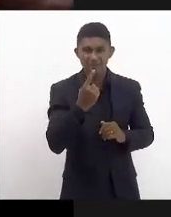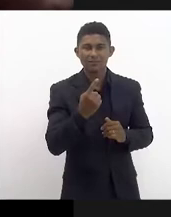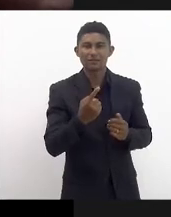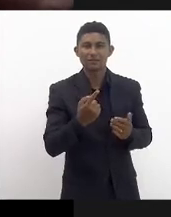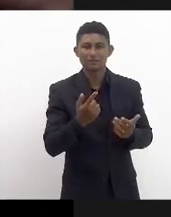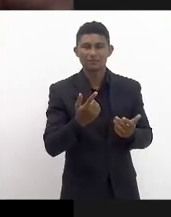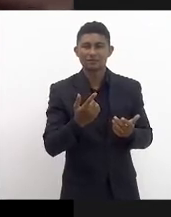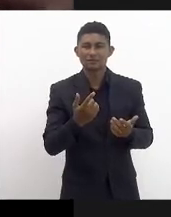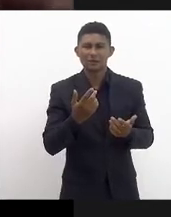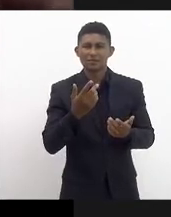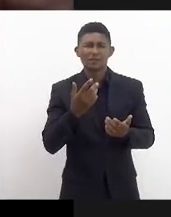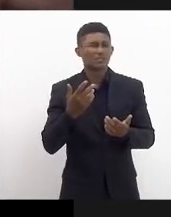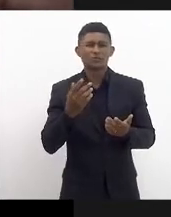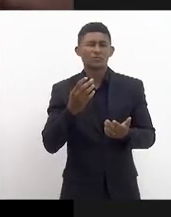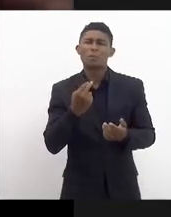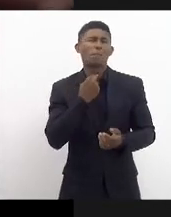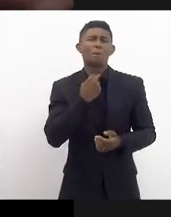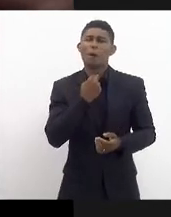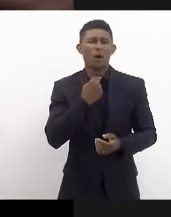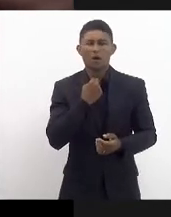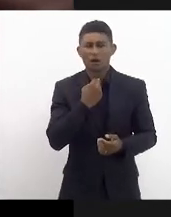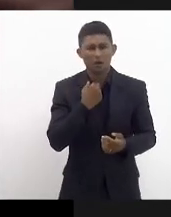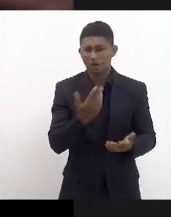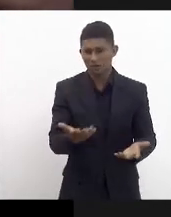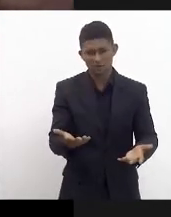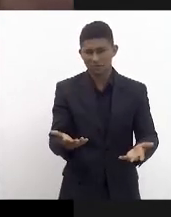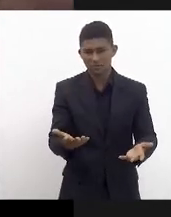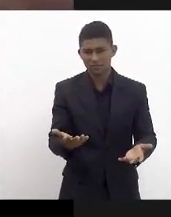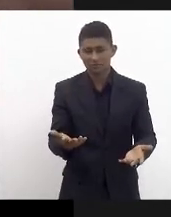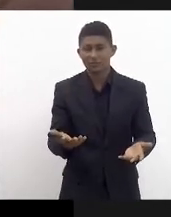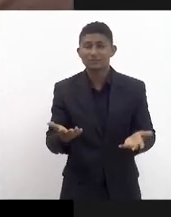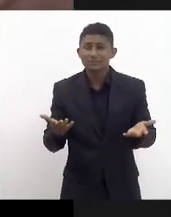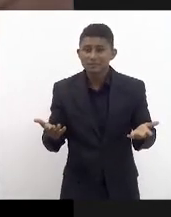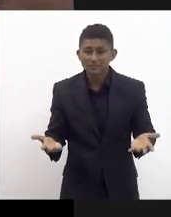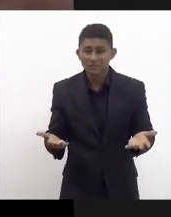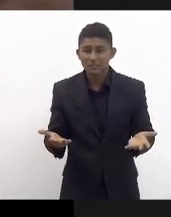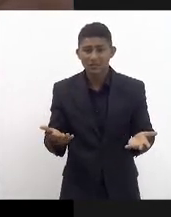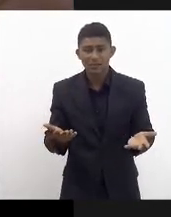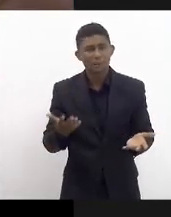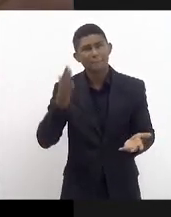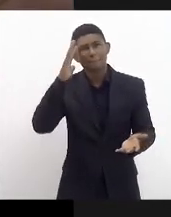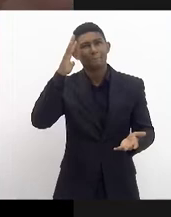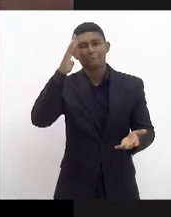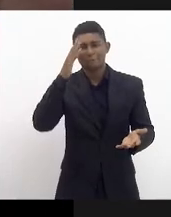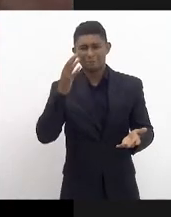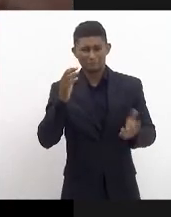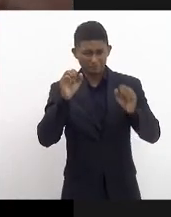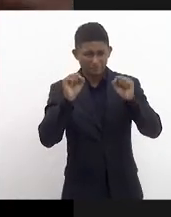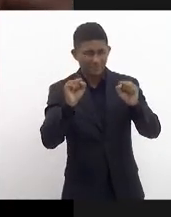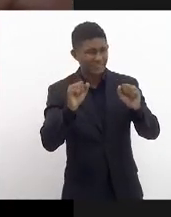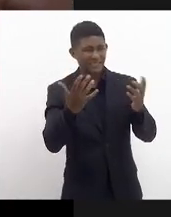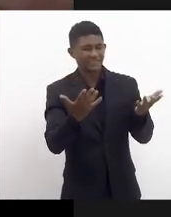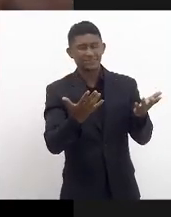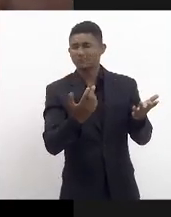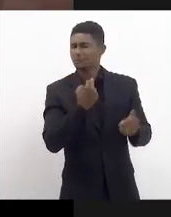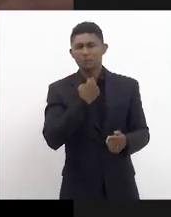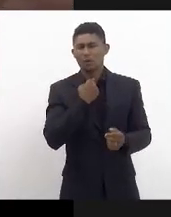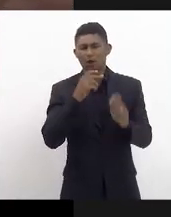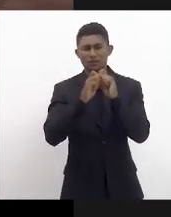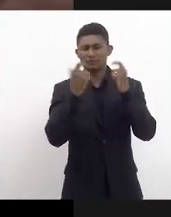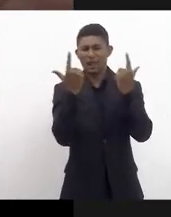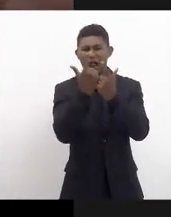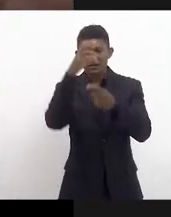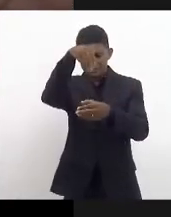de brincadeira. Isso não devia ser... isso não deveria... Isso é impensável. E ainda mais no parlamento